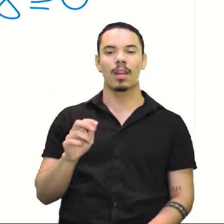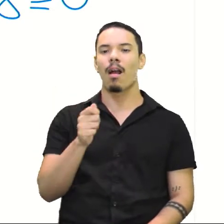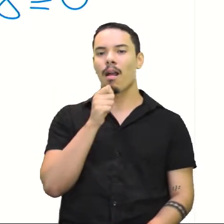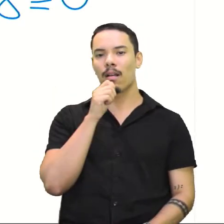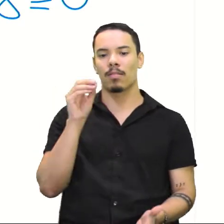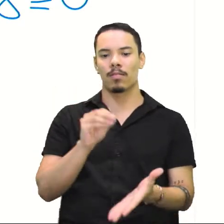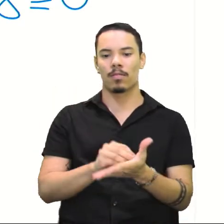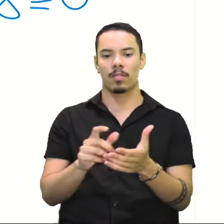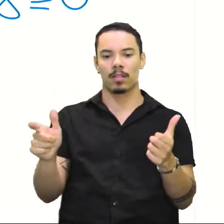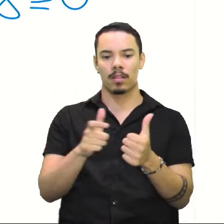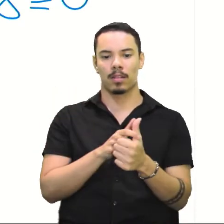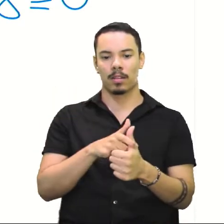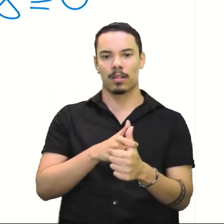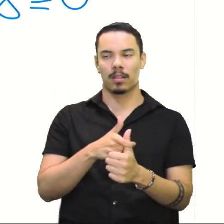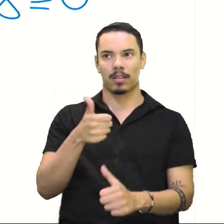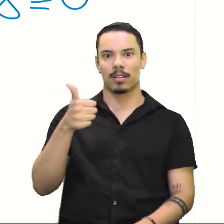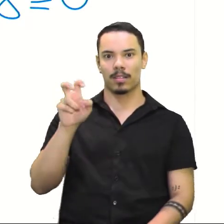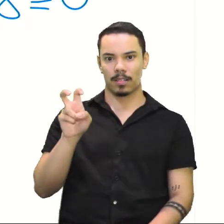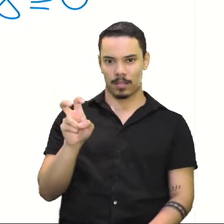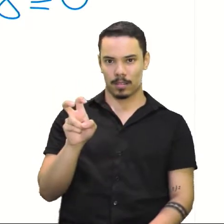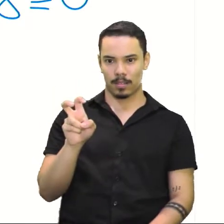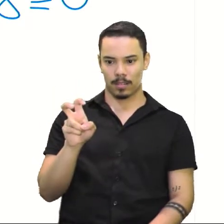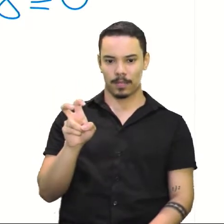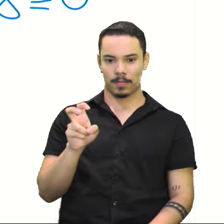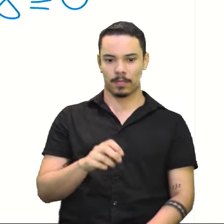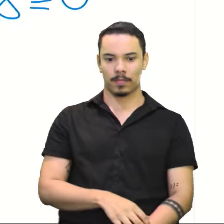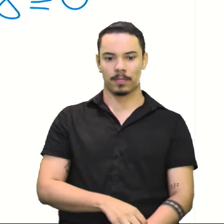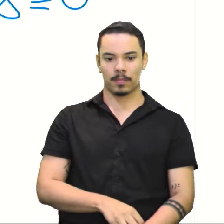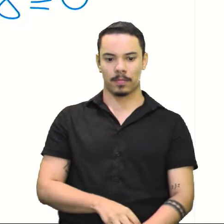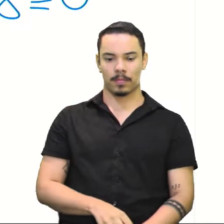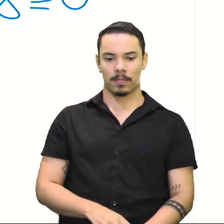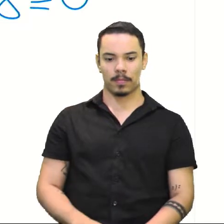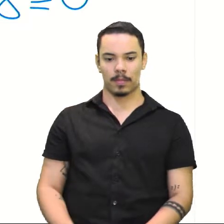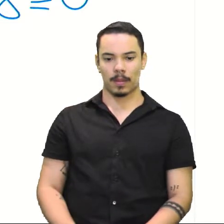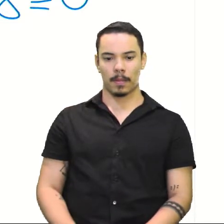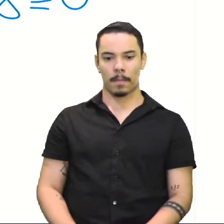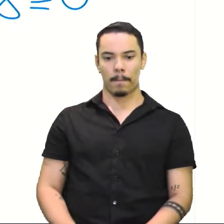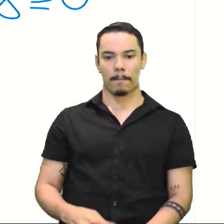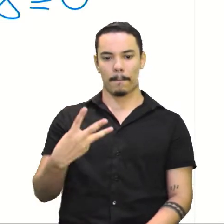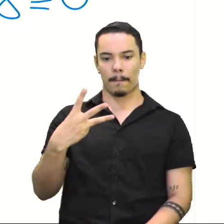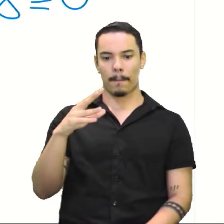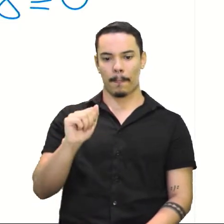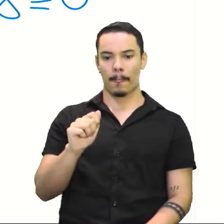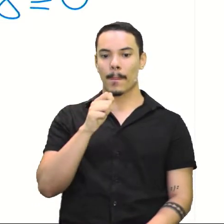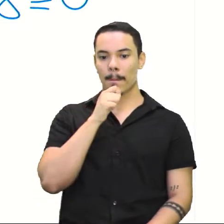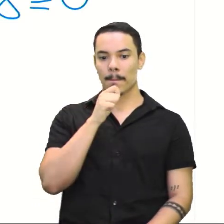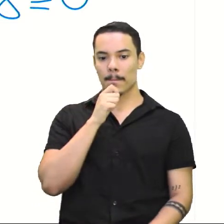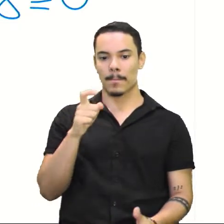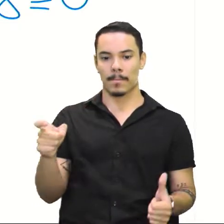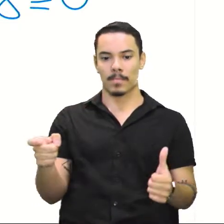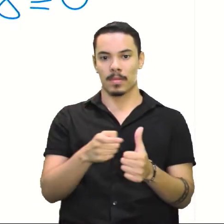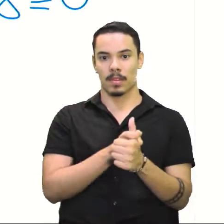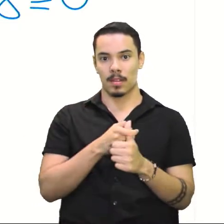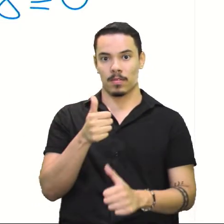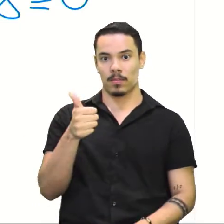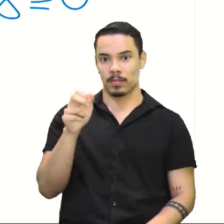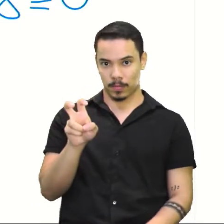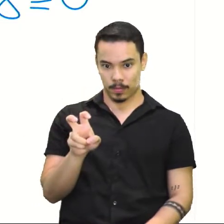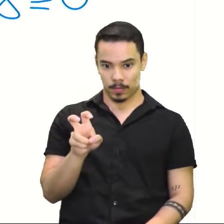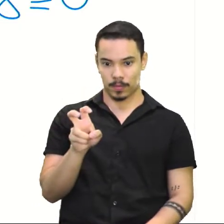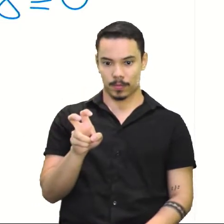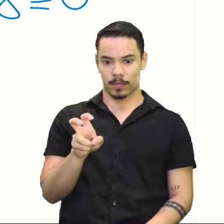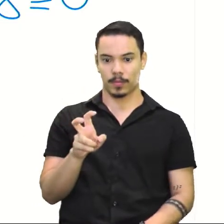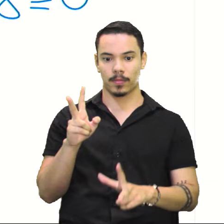ou é 25? É 15. Vamos lá, então eu tenho que 3A, ainda vou ficar devendo 15? Isso. Muito bem, igual